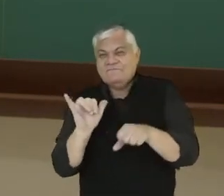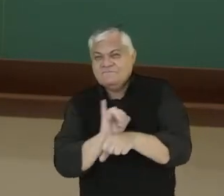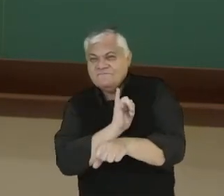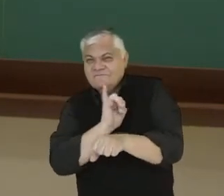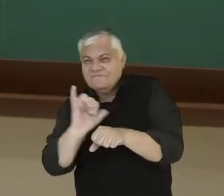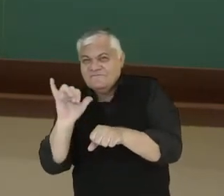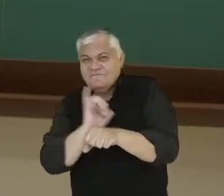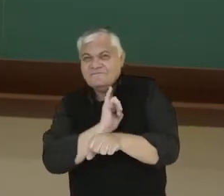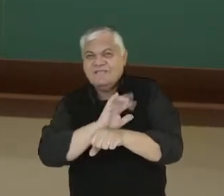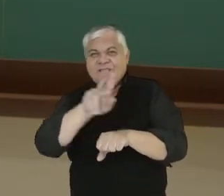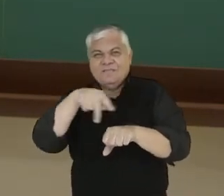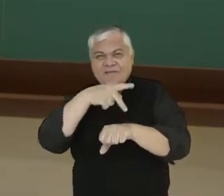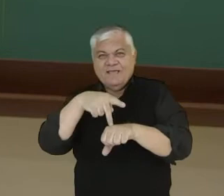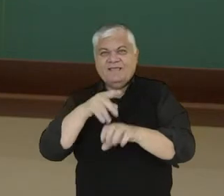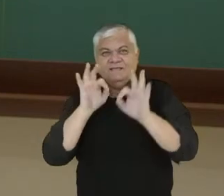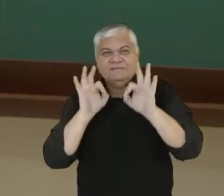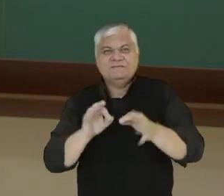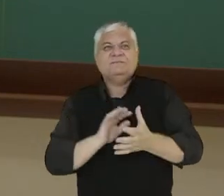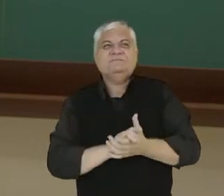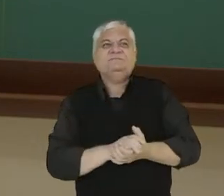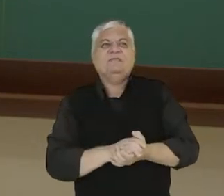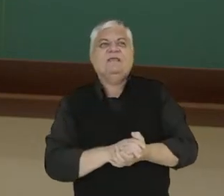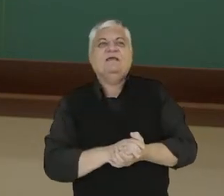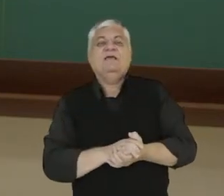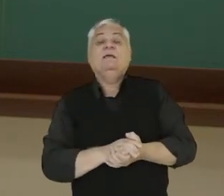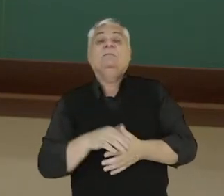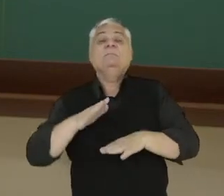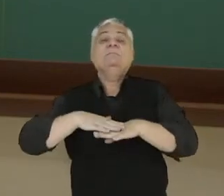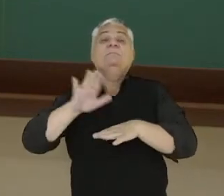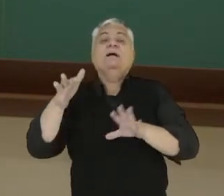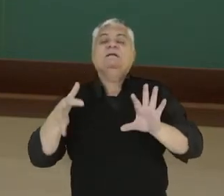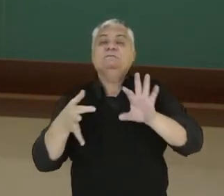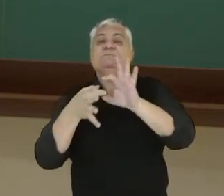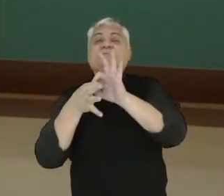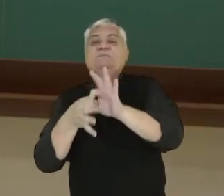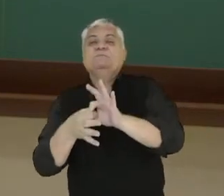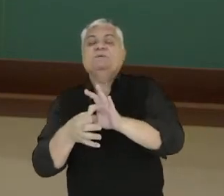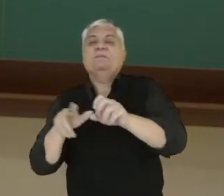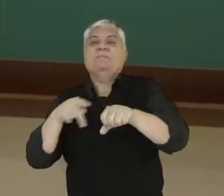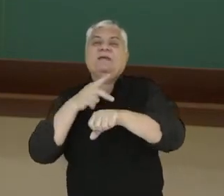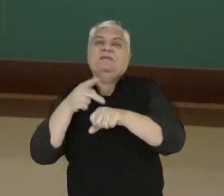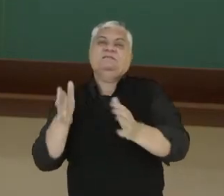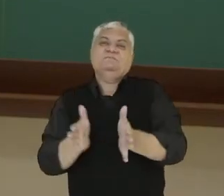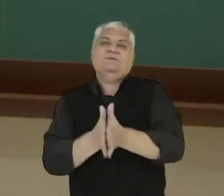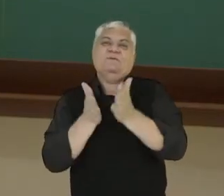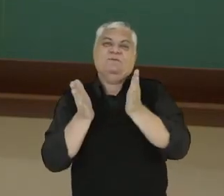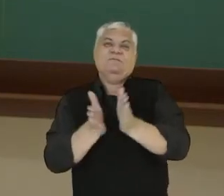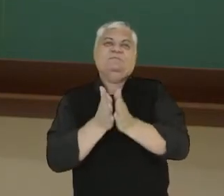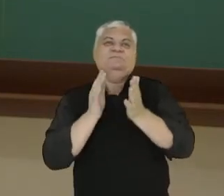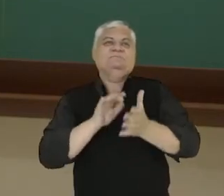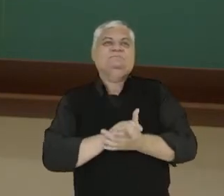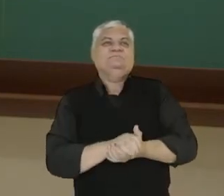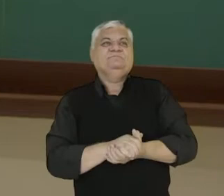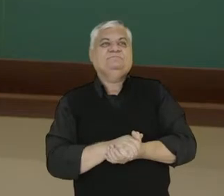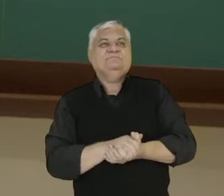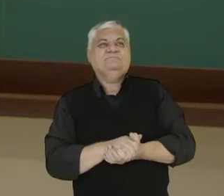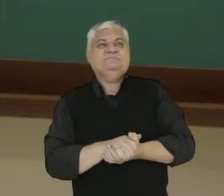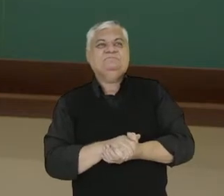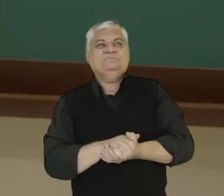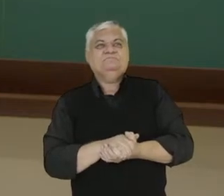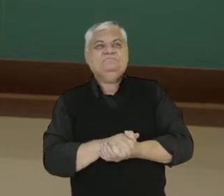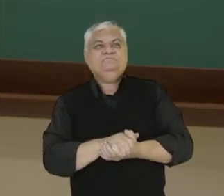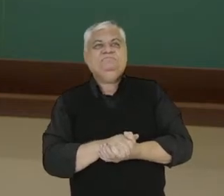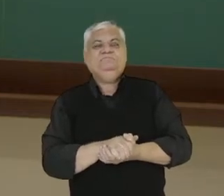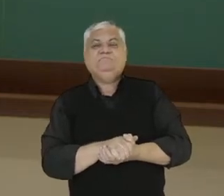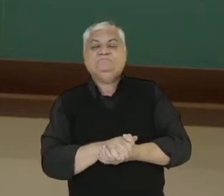relacionar com outros países do mundo, estabelecendo relações mais estreitas com os países emergentes ou subdesenvolvidos, certo?